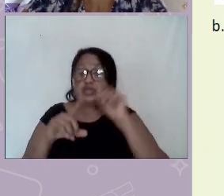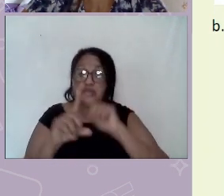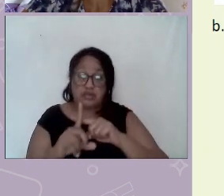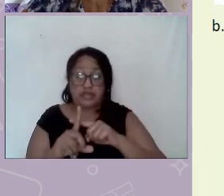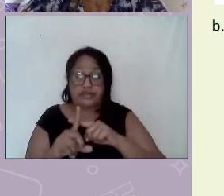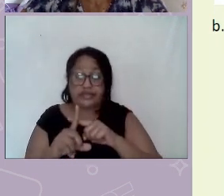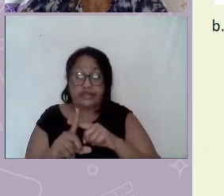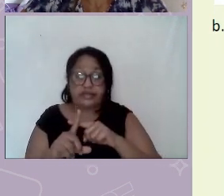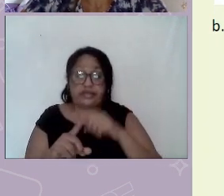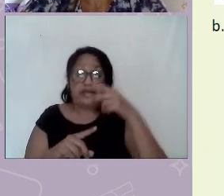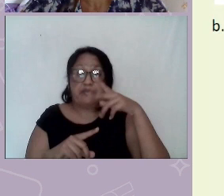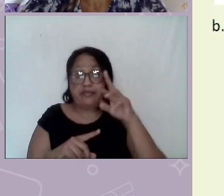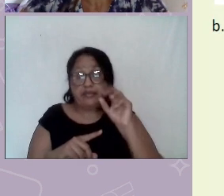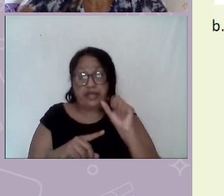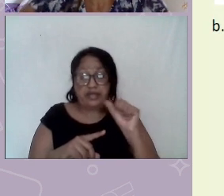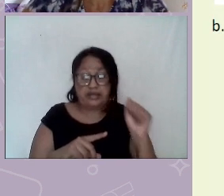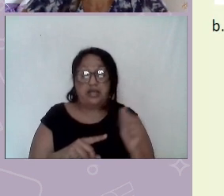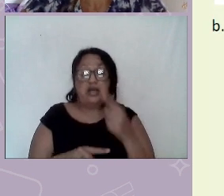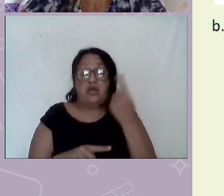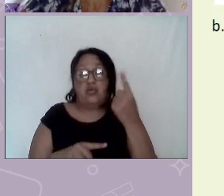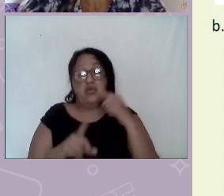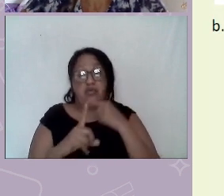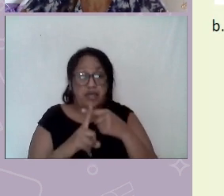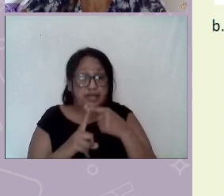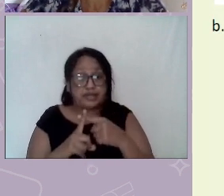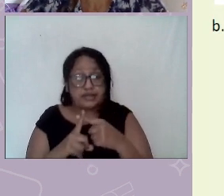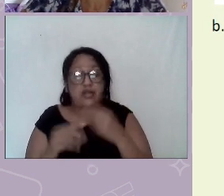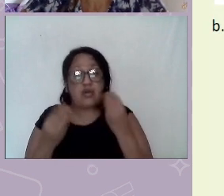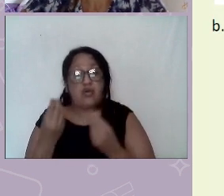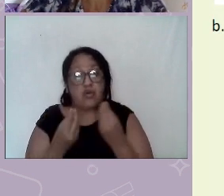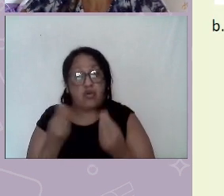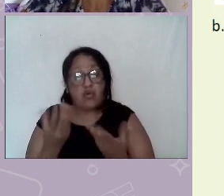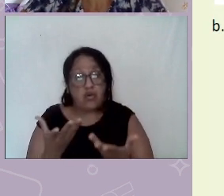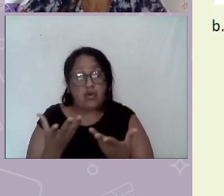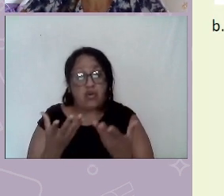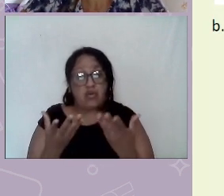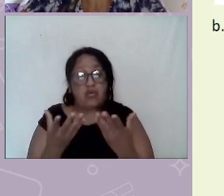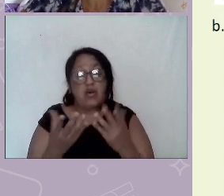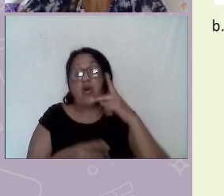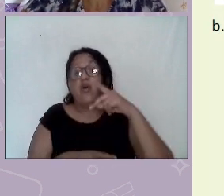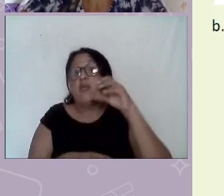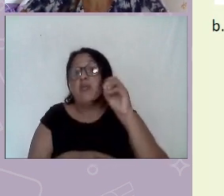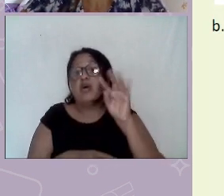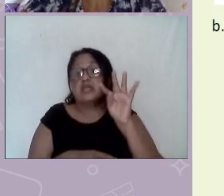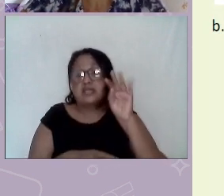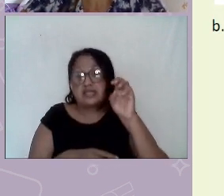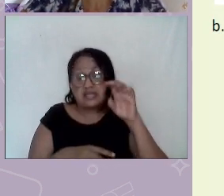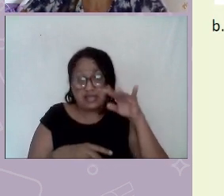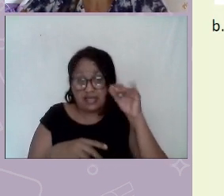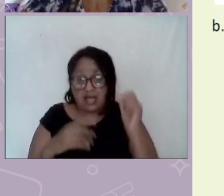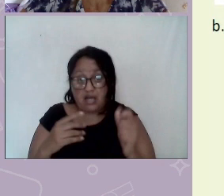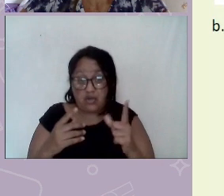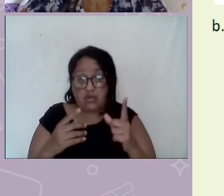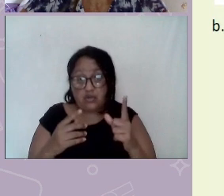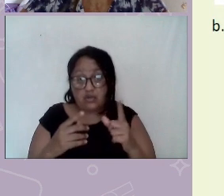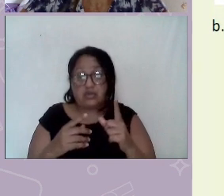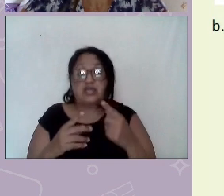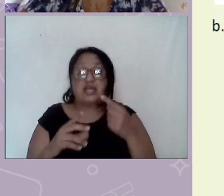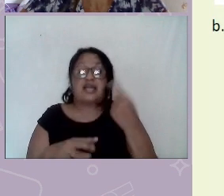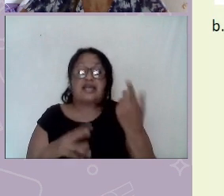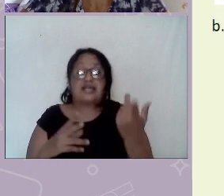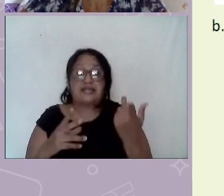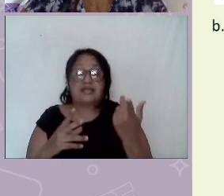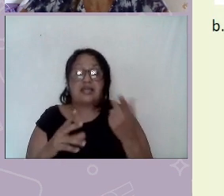mais então como é que seria o potencial calculado o potencial delta E vai ser o